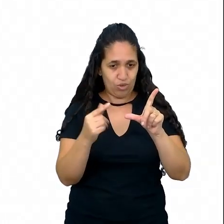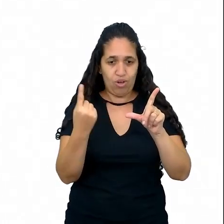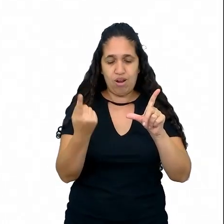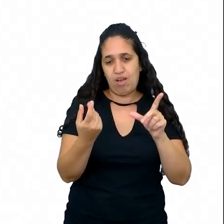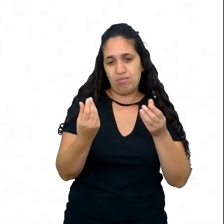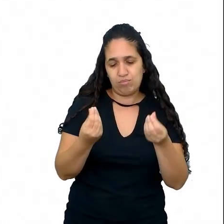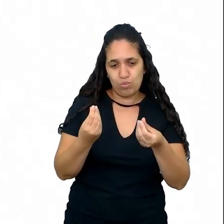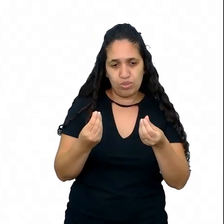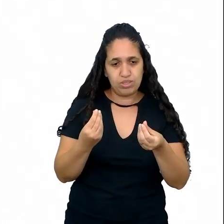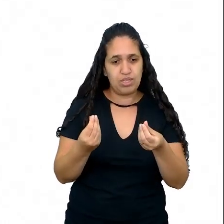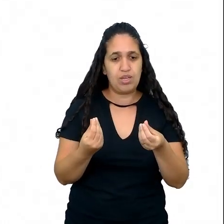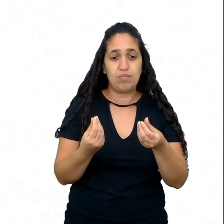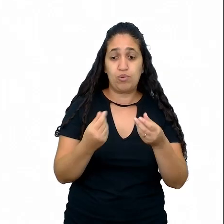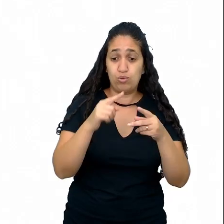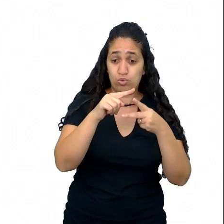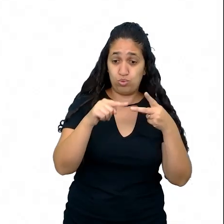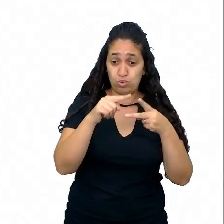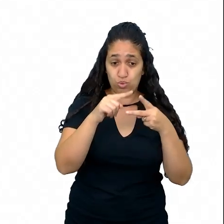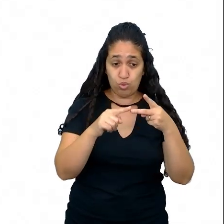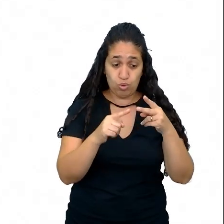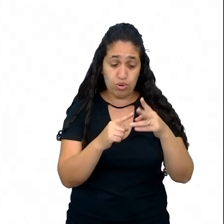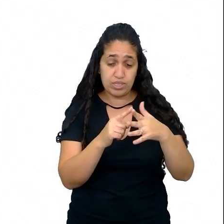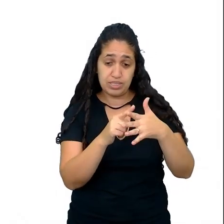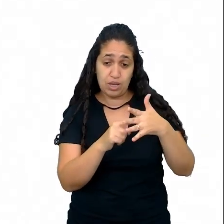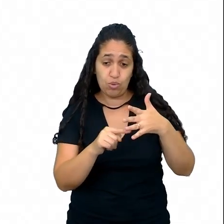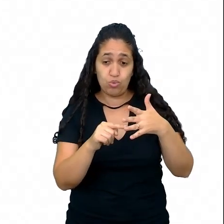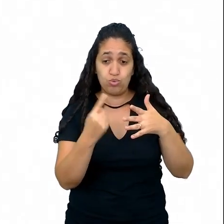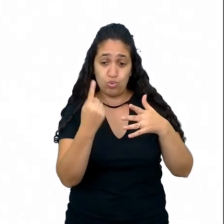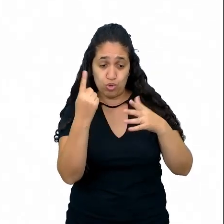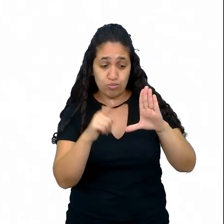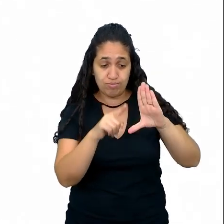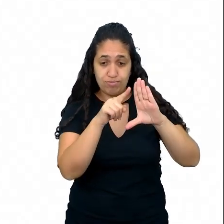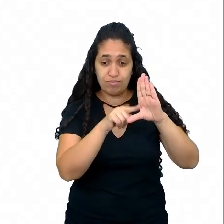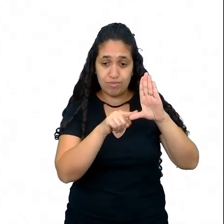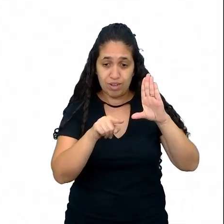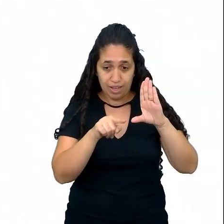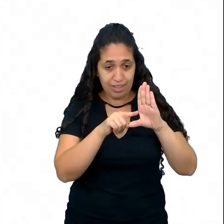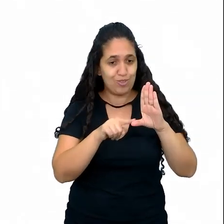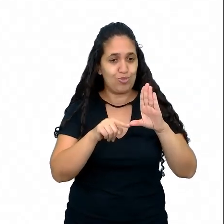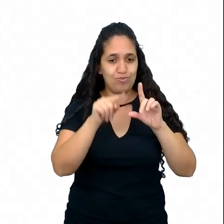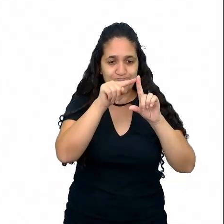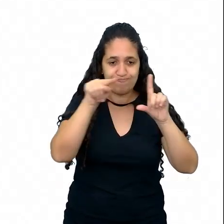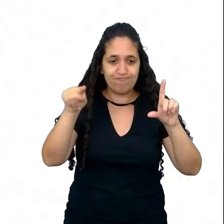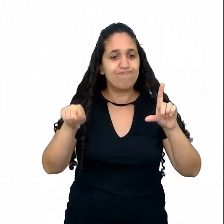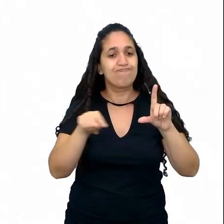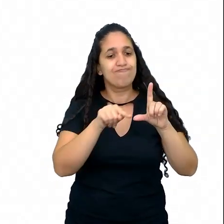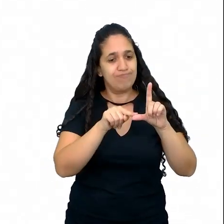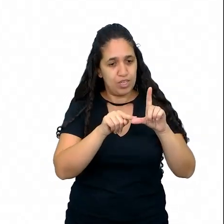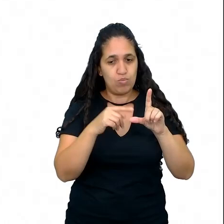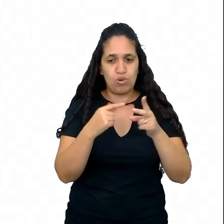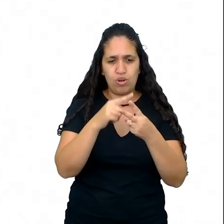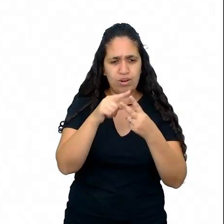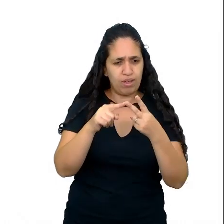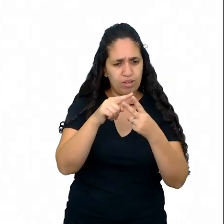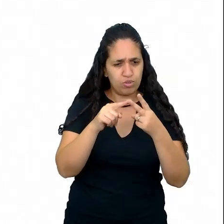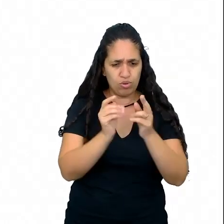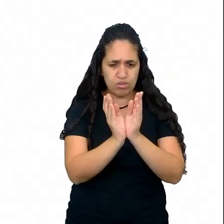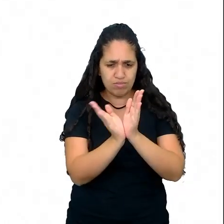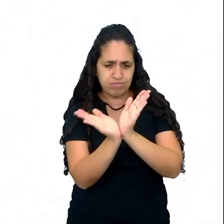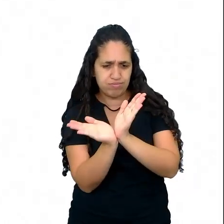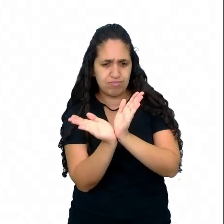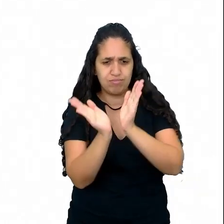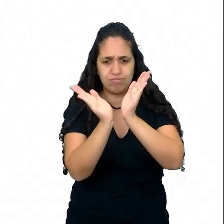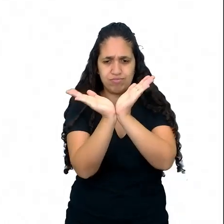por acaso, dois ângulos agudos e um ângulo reto, ele vai ser o nosso ângulo retângulo. Se for dois ângulos agudos e um